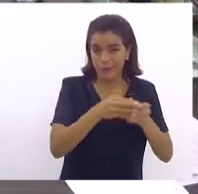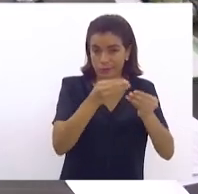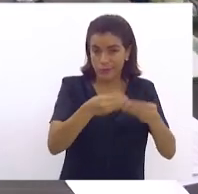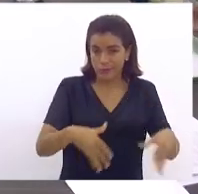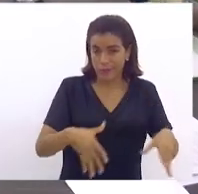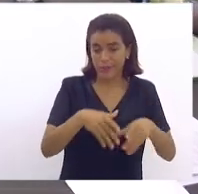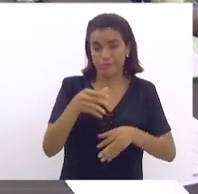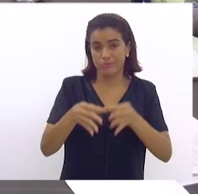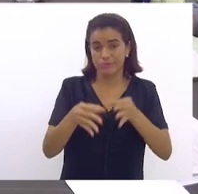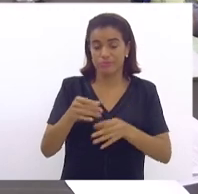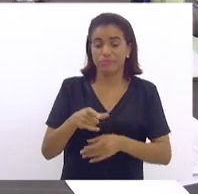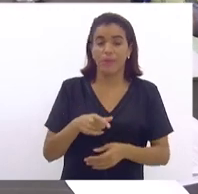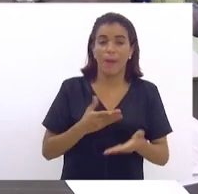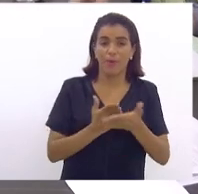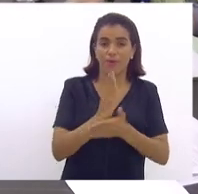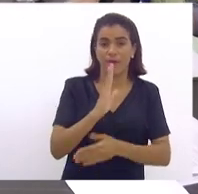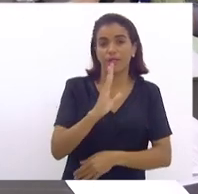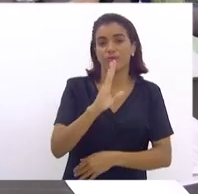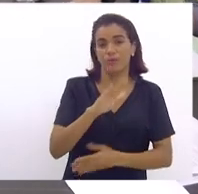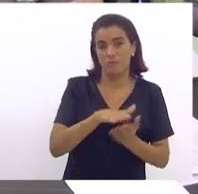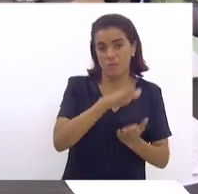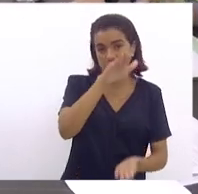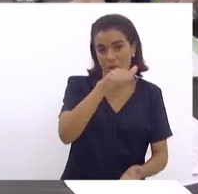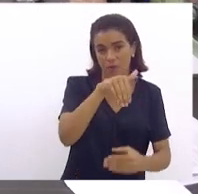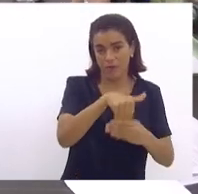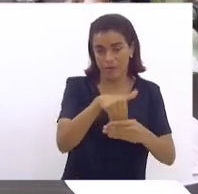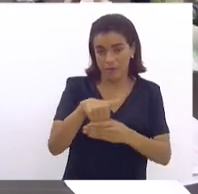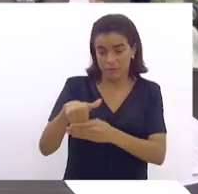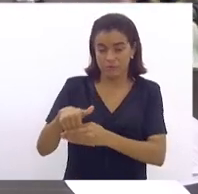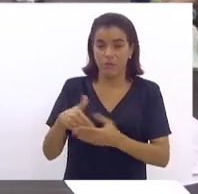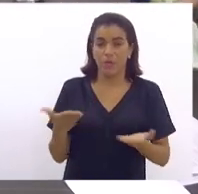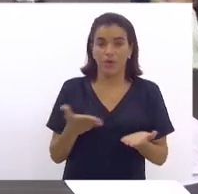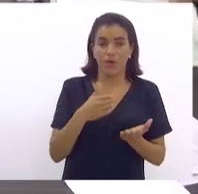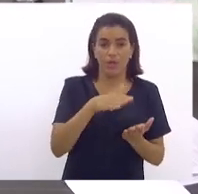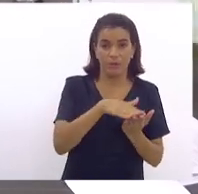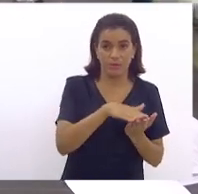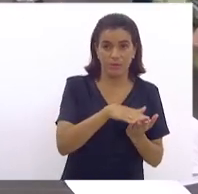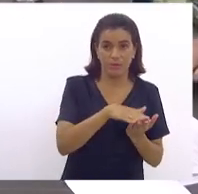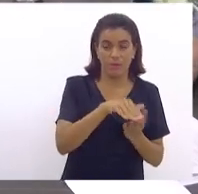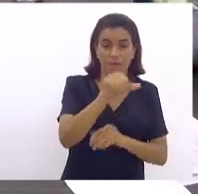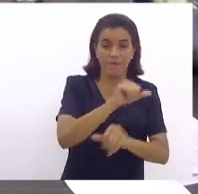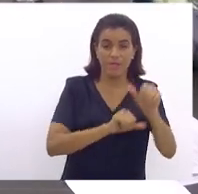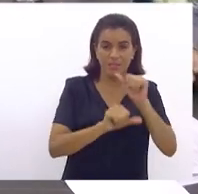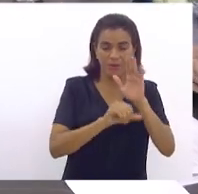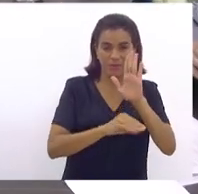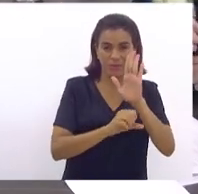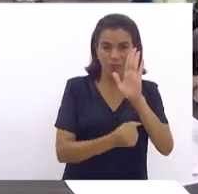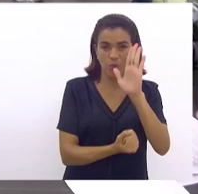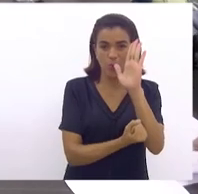inconstitucionalidade, permaneçam como estão, aprovada a votação em bloco. Passemos, então, à inversão da pauta.